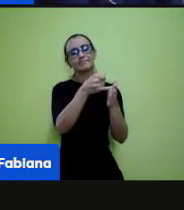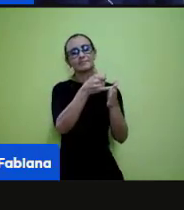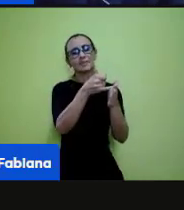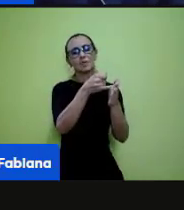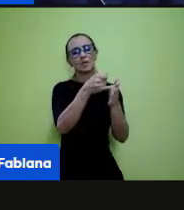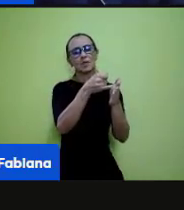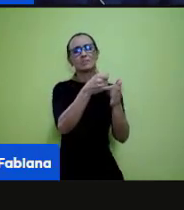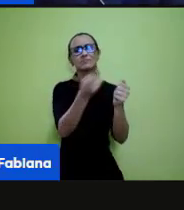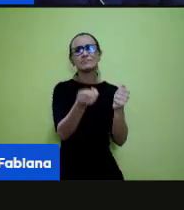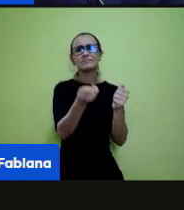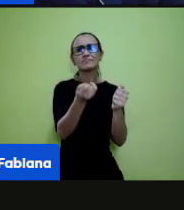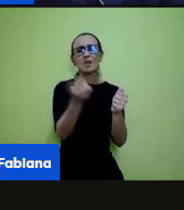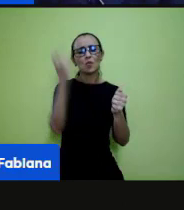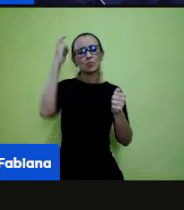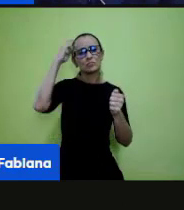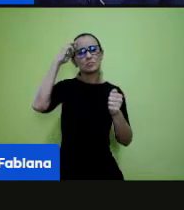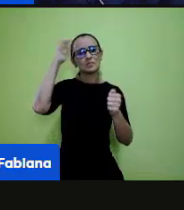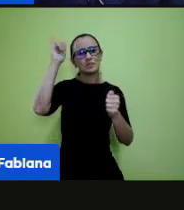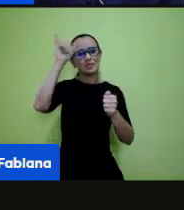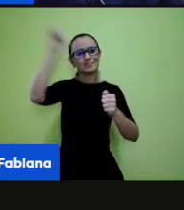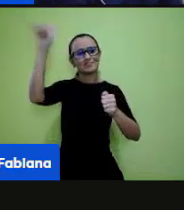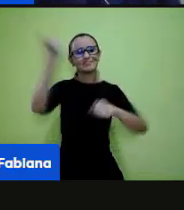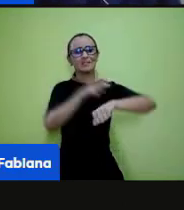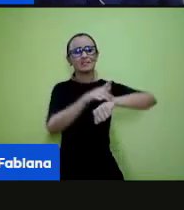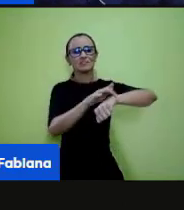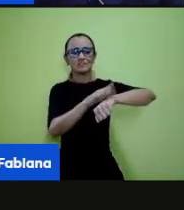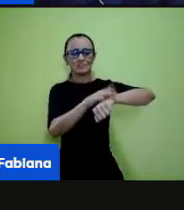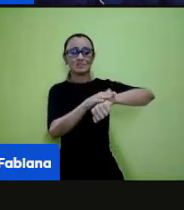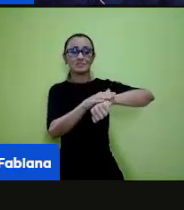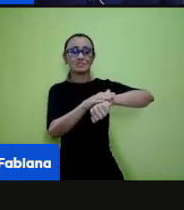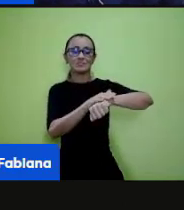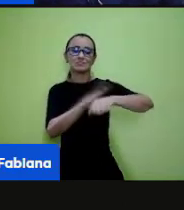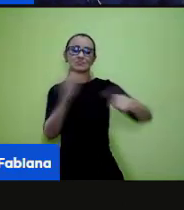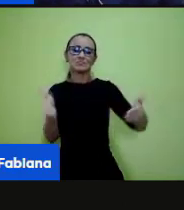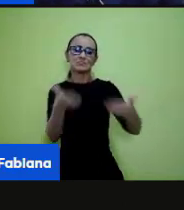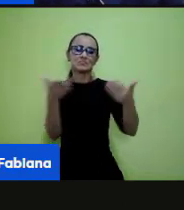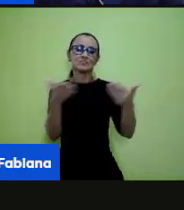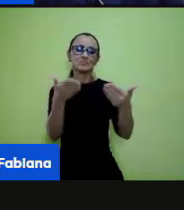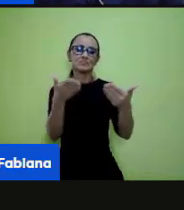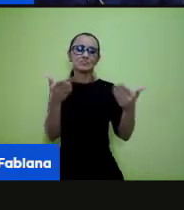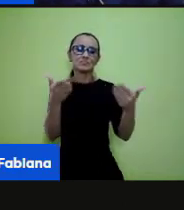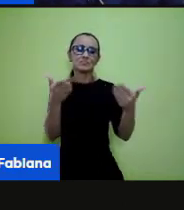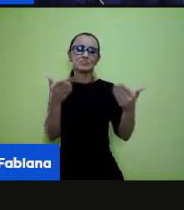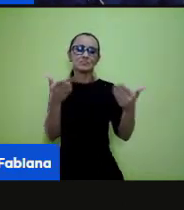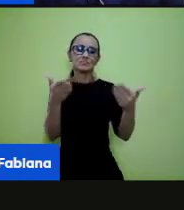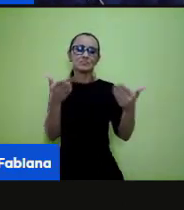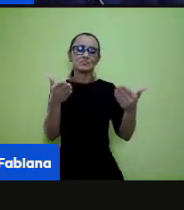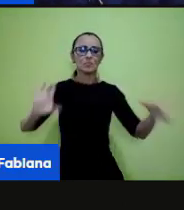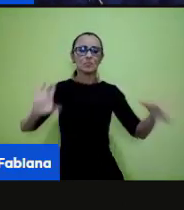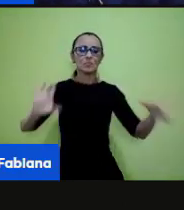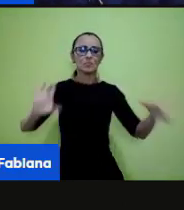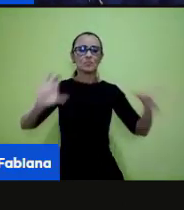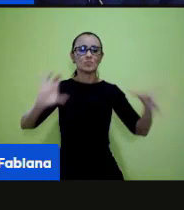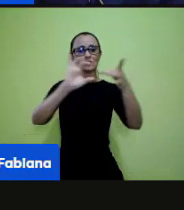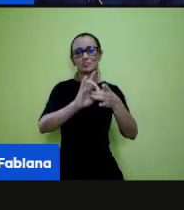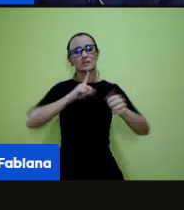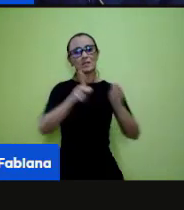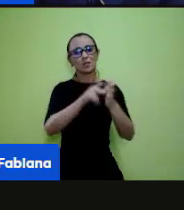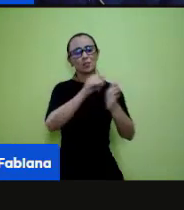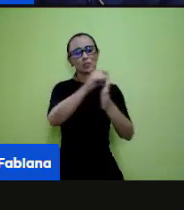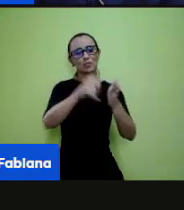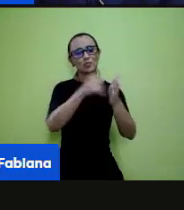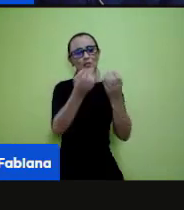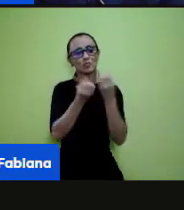da profilaxia, tá? Propiciando essas empresas envolvidas no processo condições para que